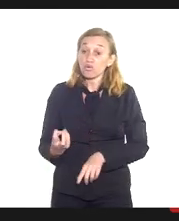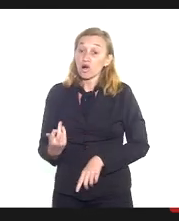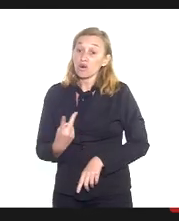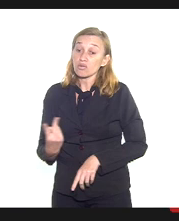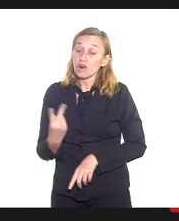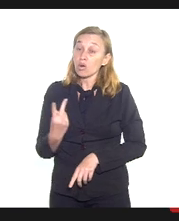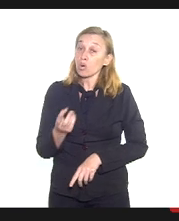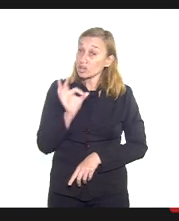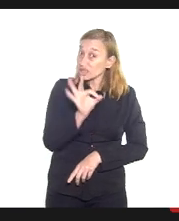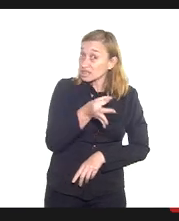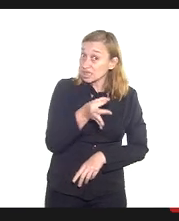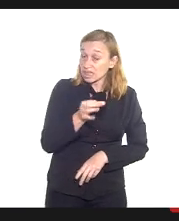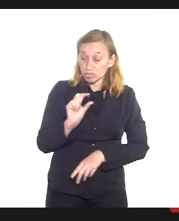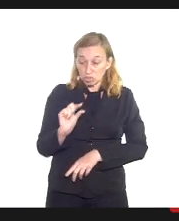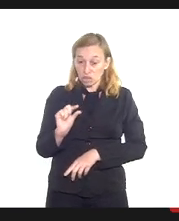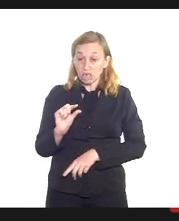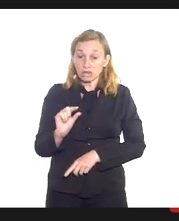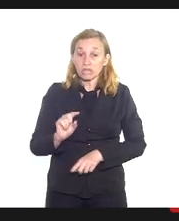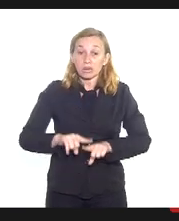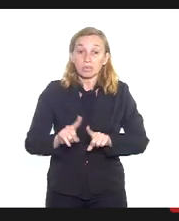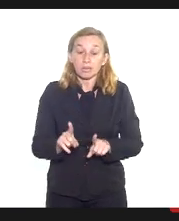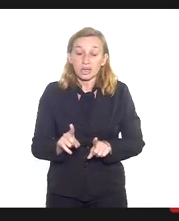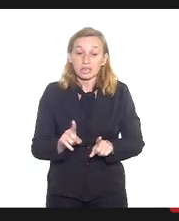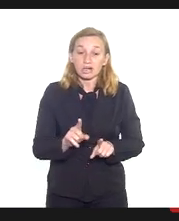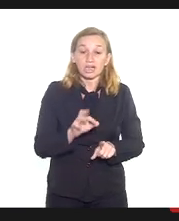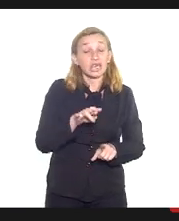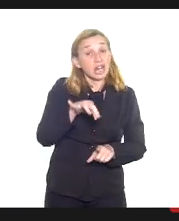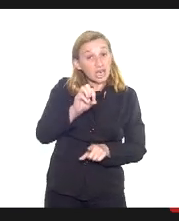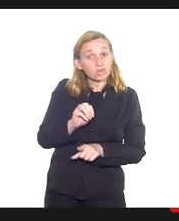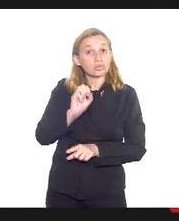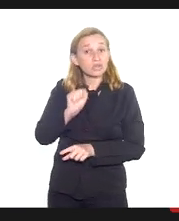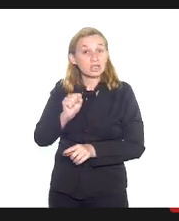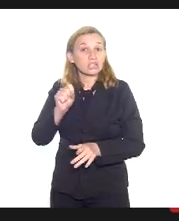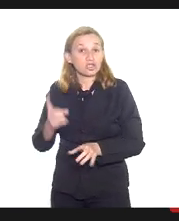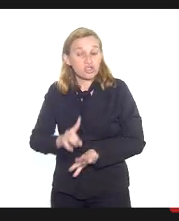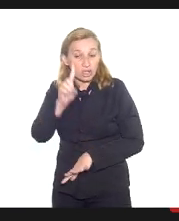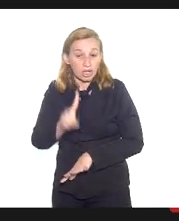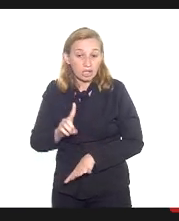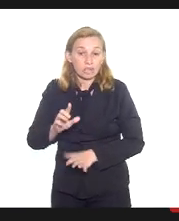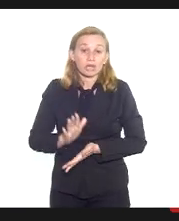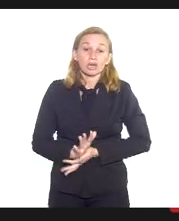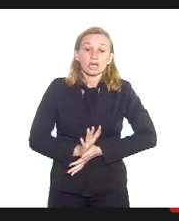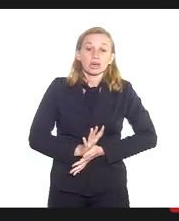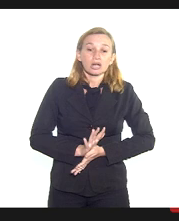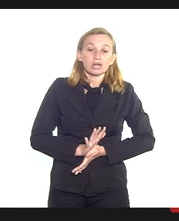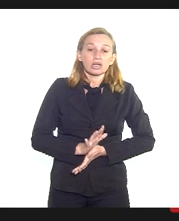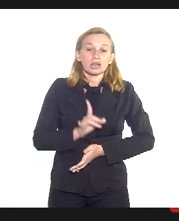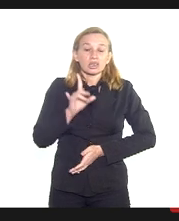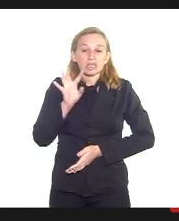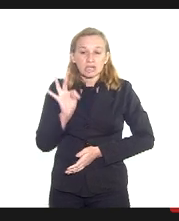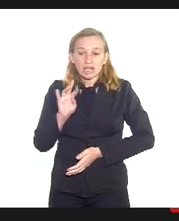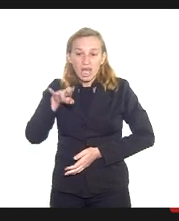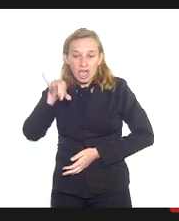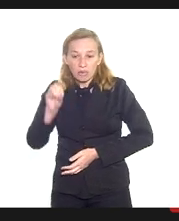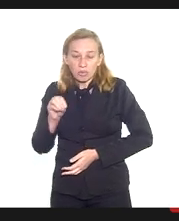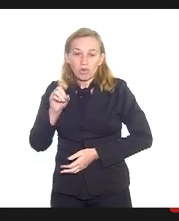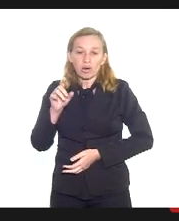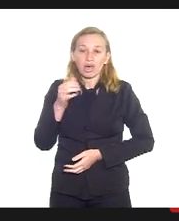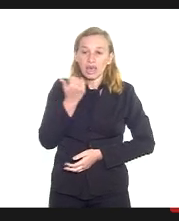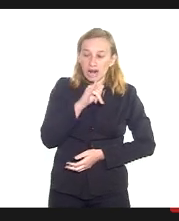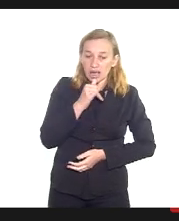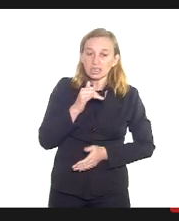fosse uma alíquota pequena e que não desse direito a crédito. E a questão das termoelétricas, nós sim temos nos